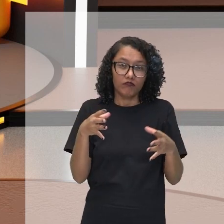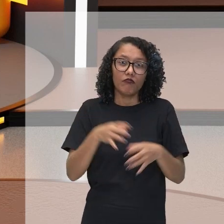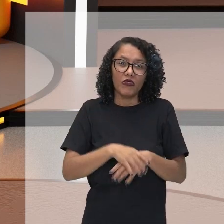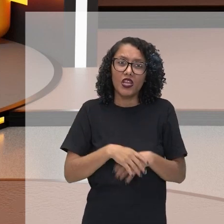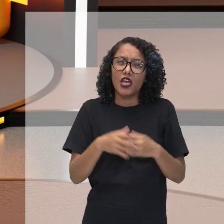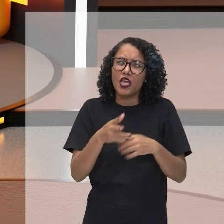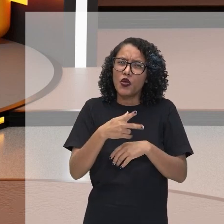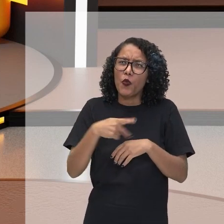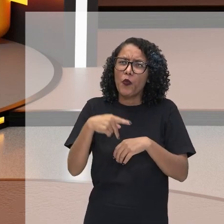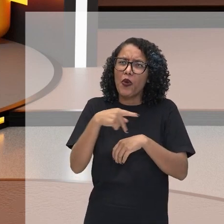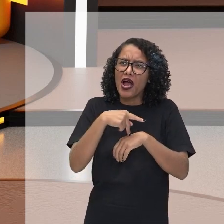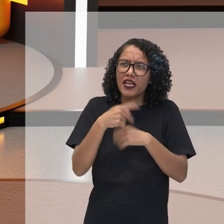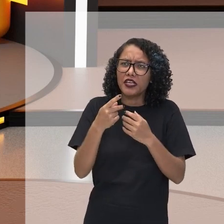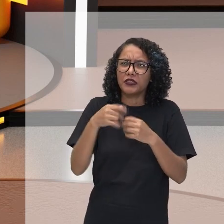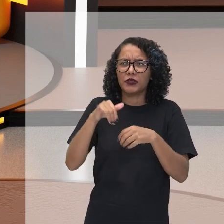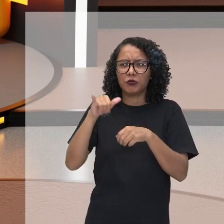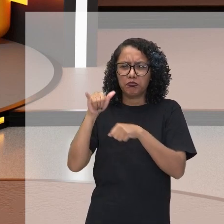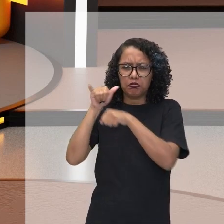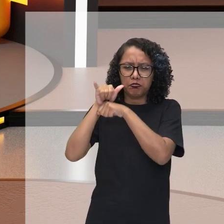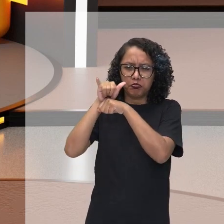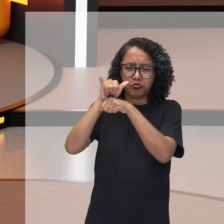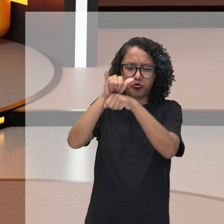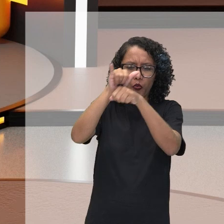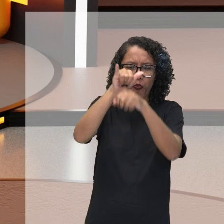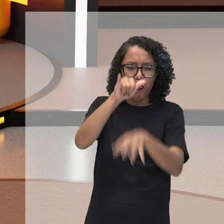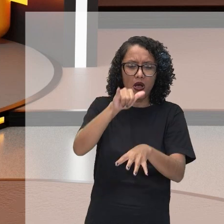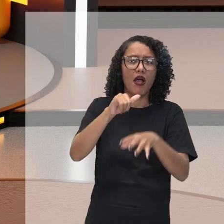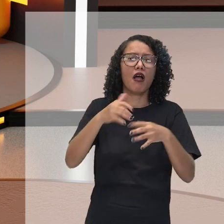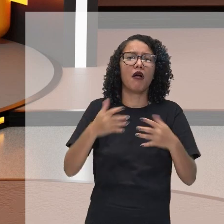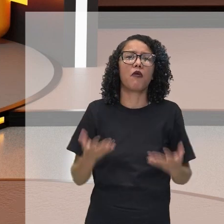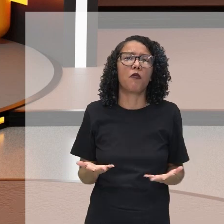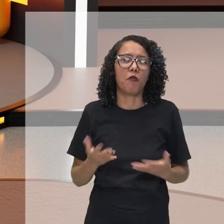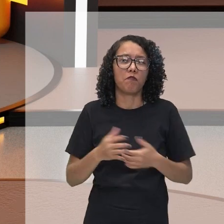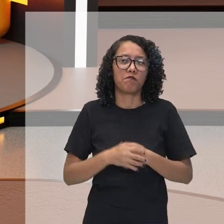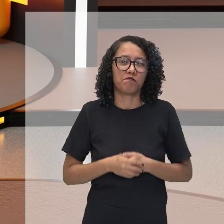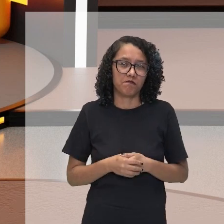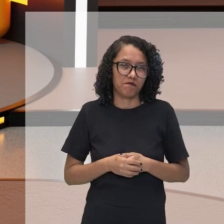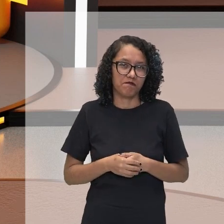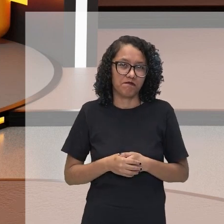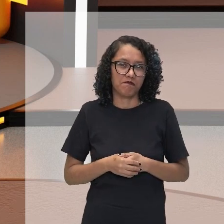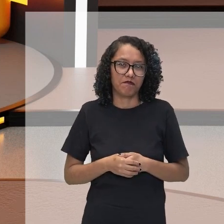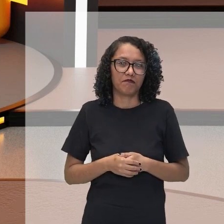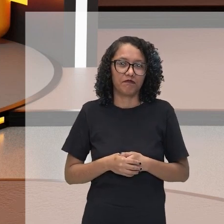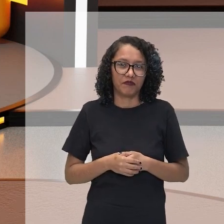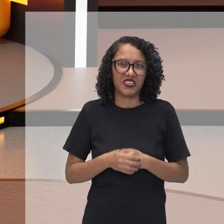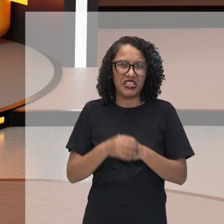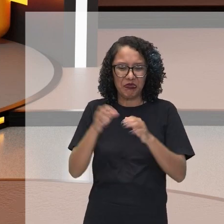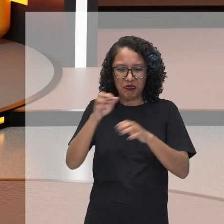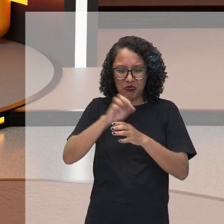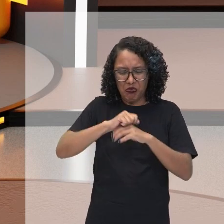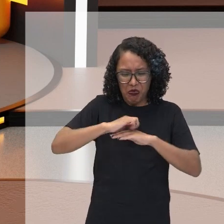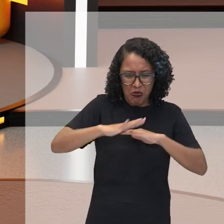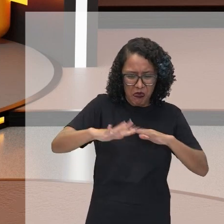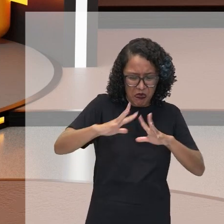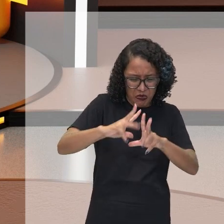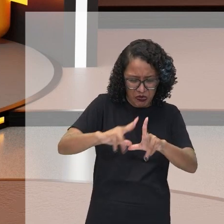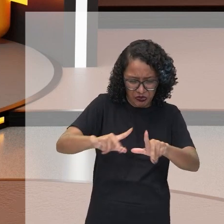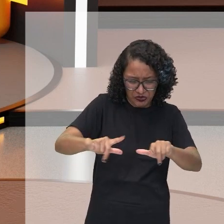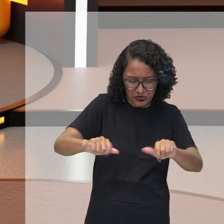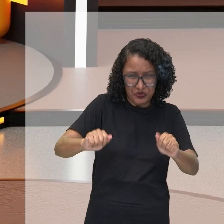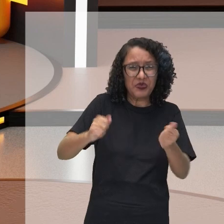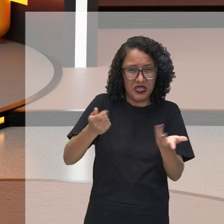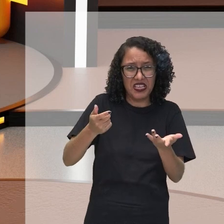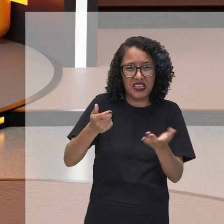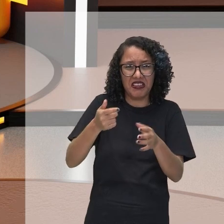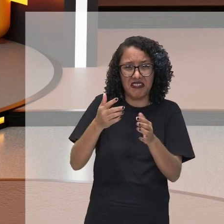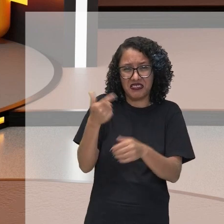acabou lançando essas bombas atômicas que devastou o Japão, que realmente ali deu fim à Guerra Mundial, à Segunda